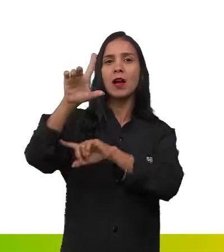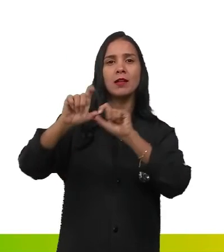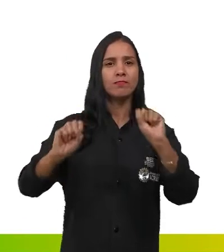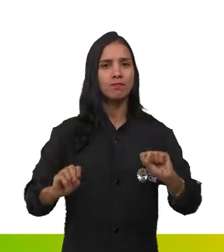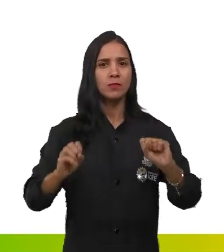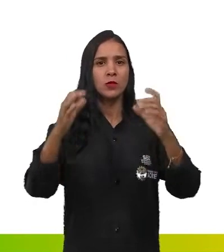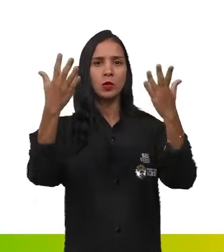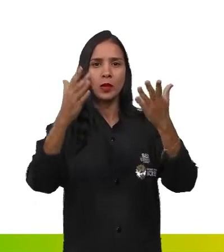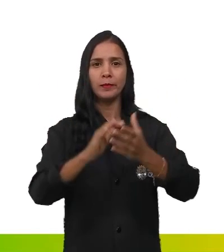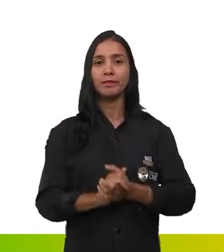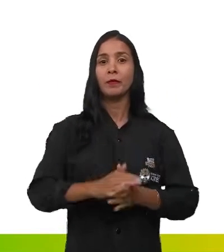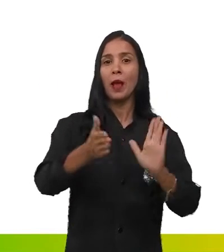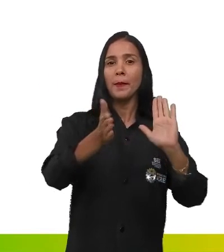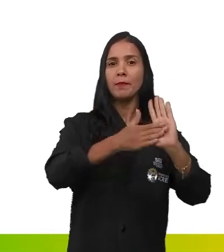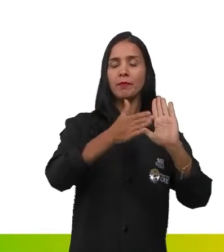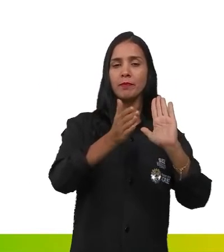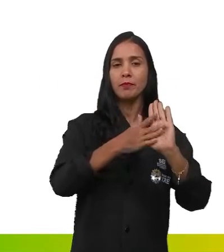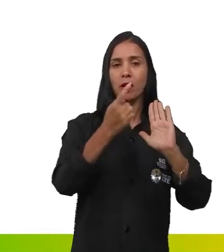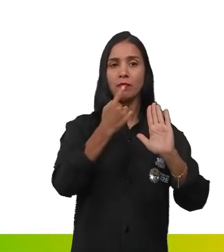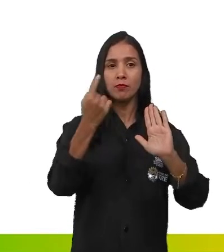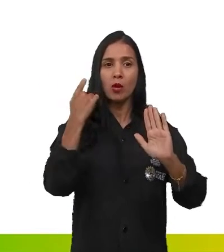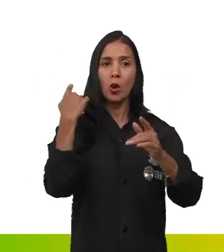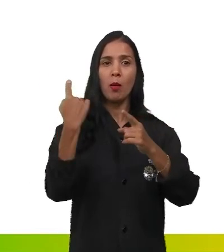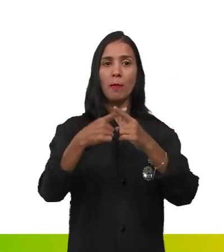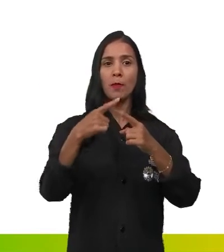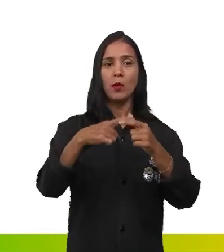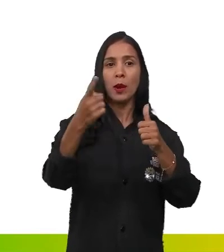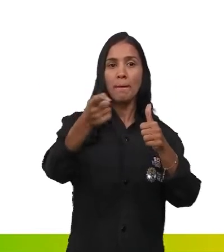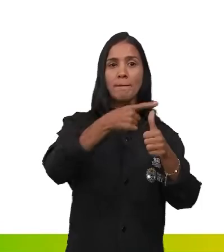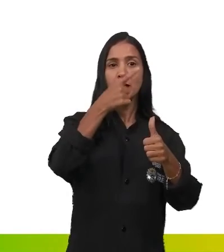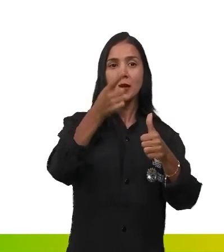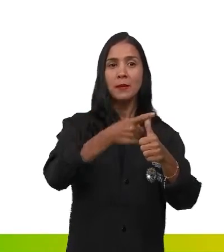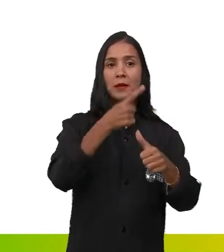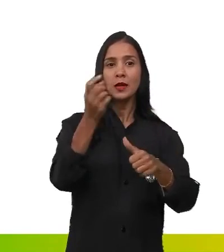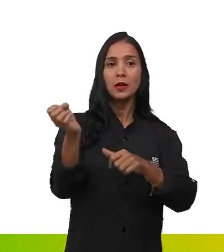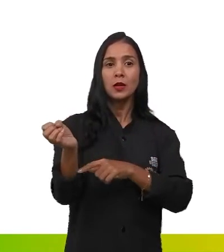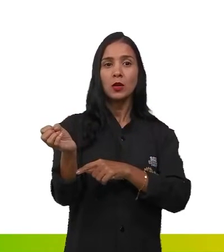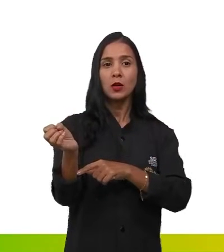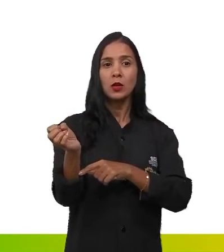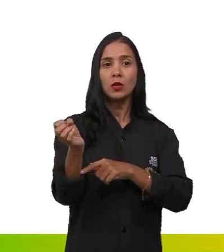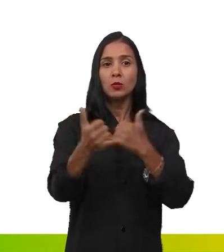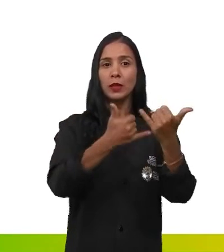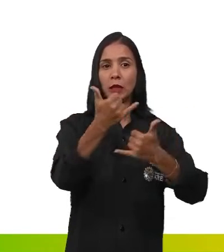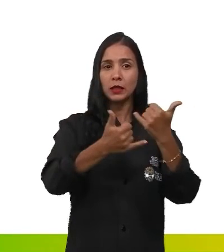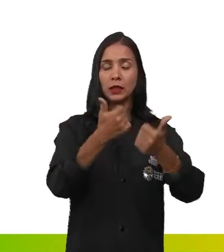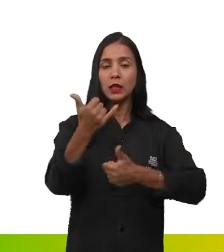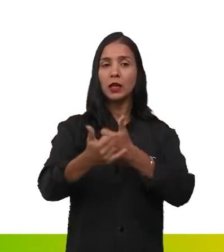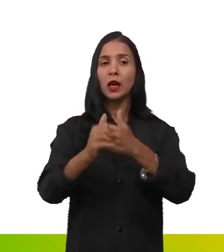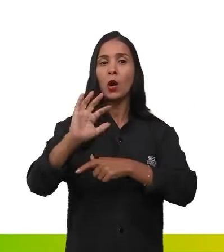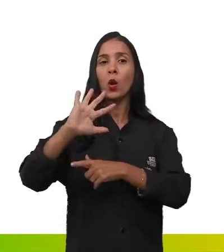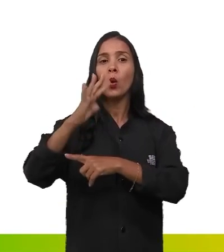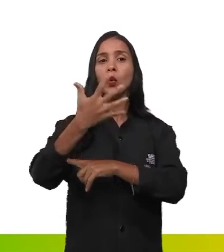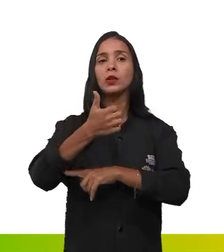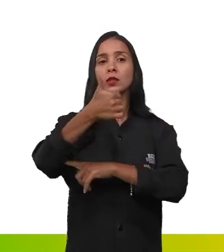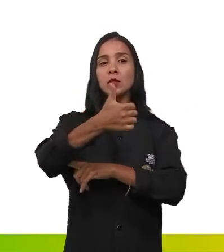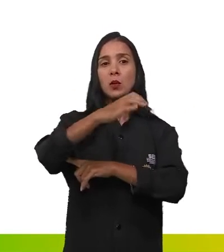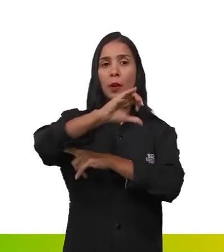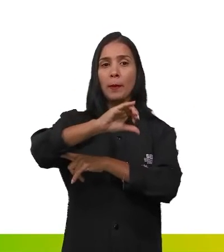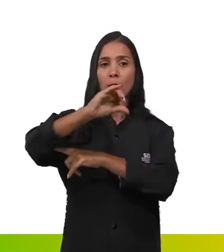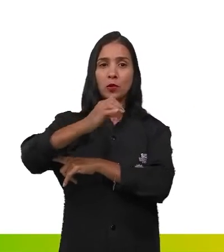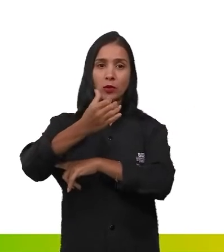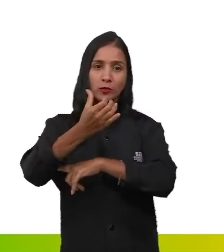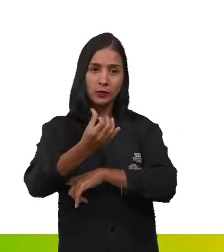dos Jogos ocorreu em 1996 e tem como objetivo a integração das diferentes